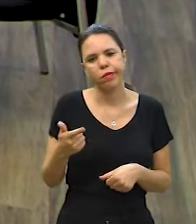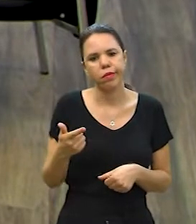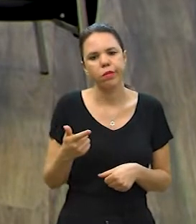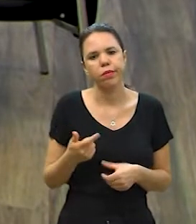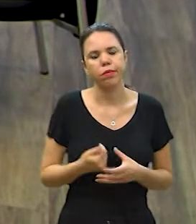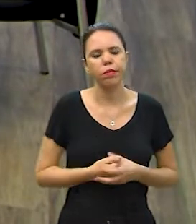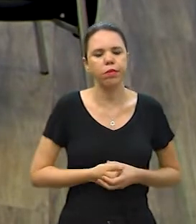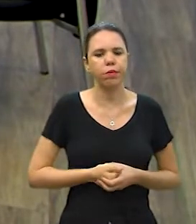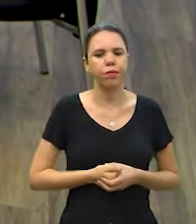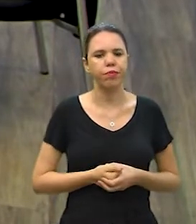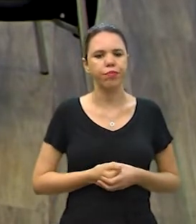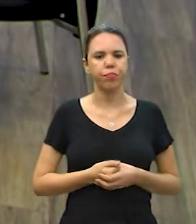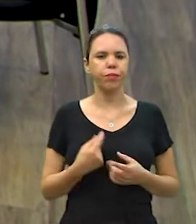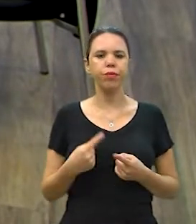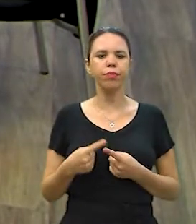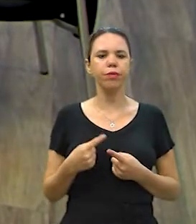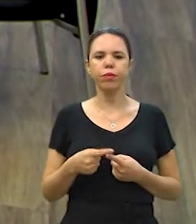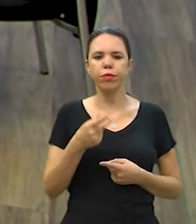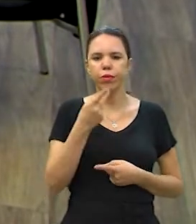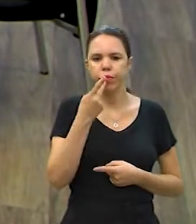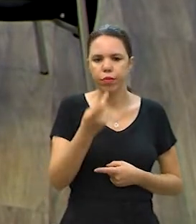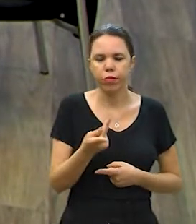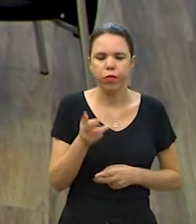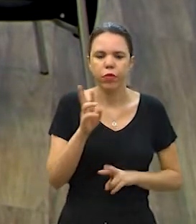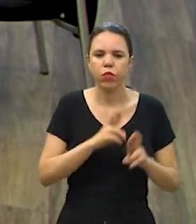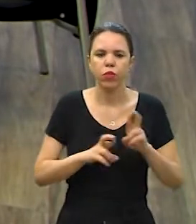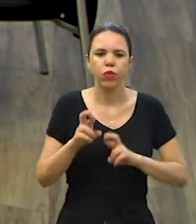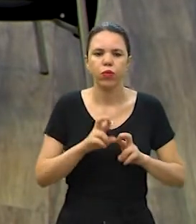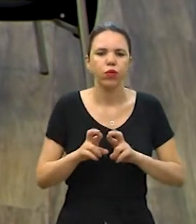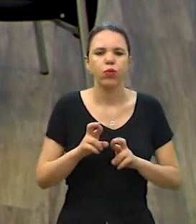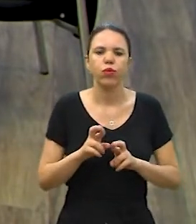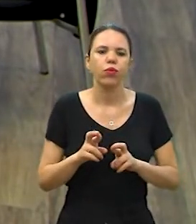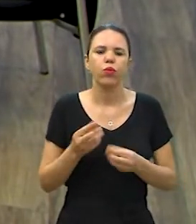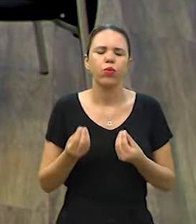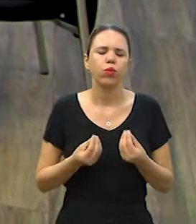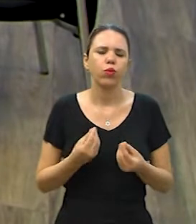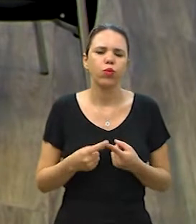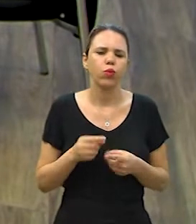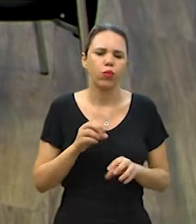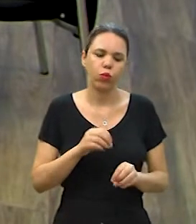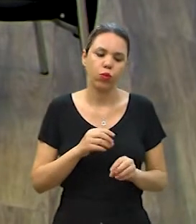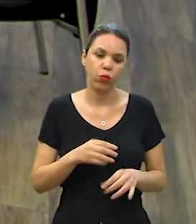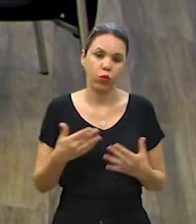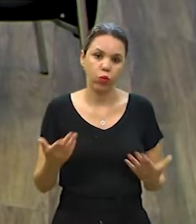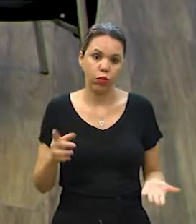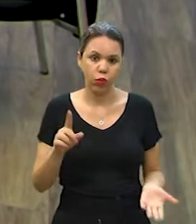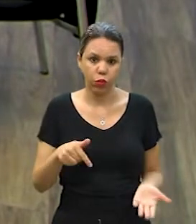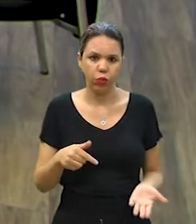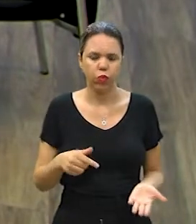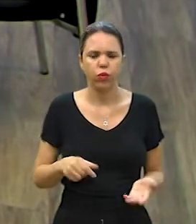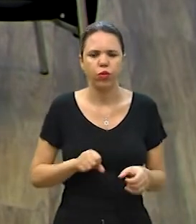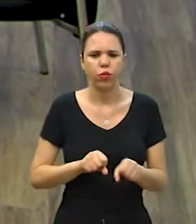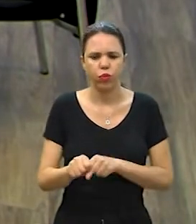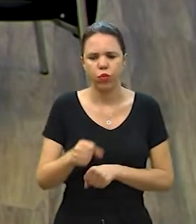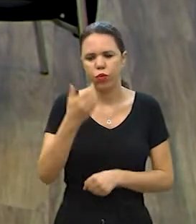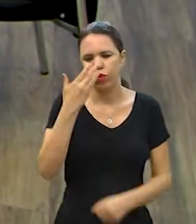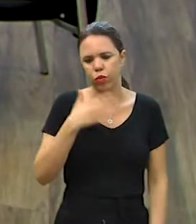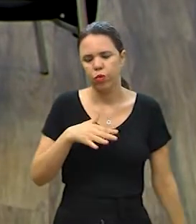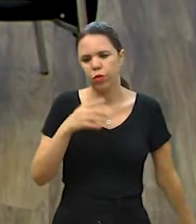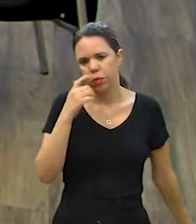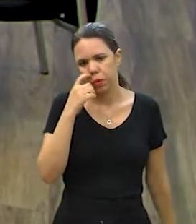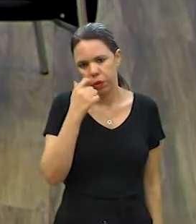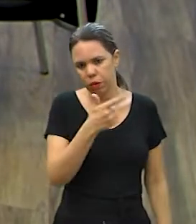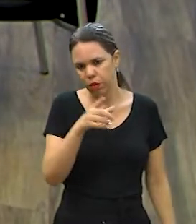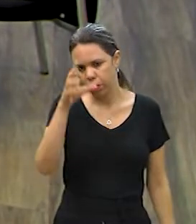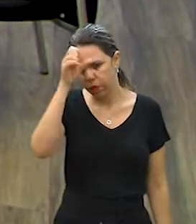Então, aí, por que a gente fala de rever a educação? Será que não é isso que nós estamos formando crianças